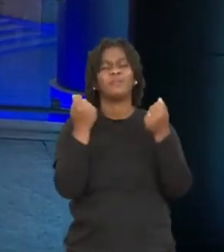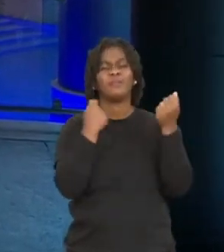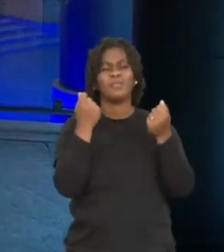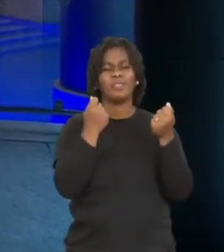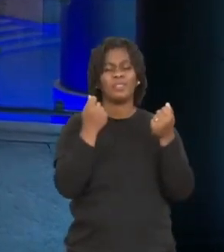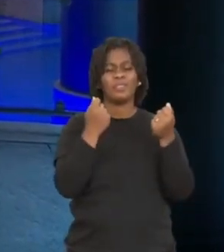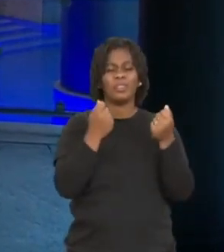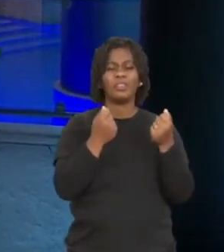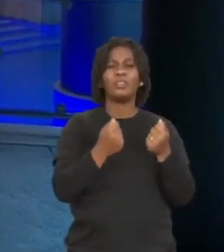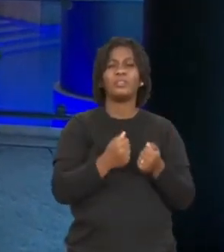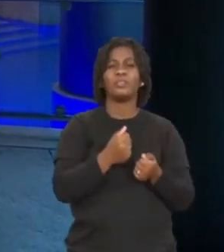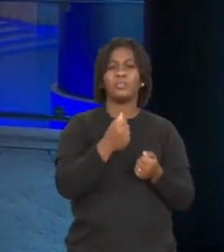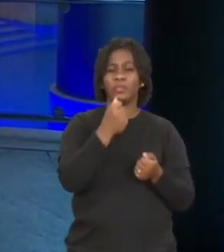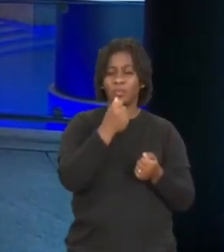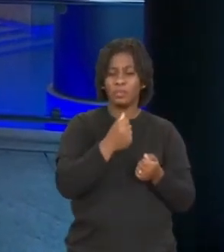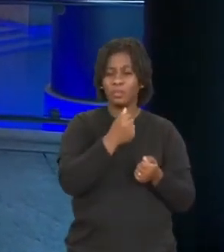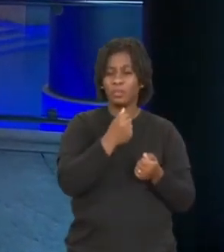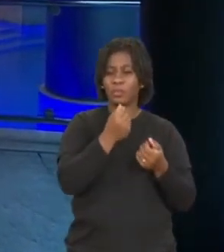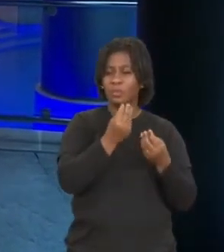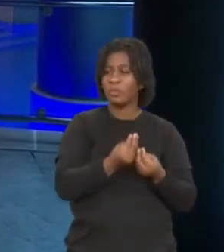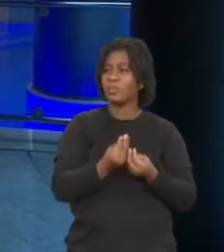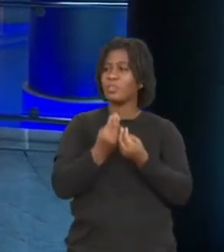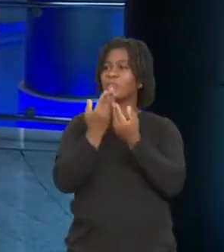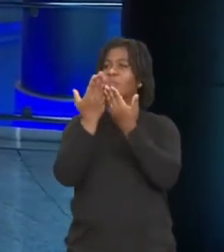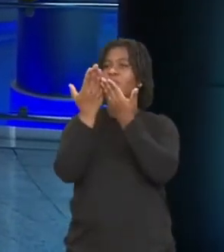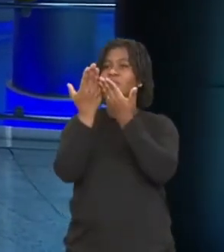Entregamos o jejum nas tuas mãos, a nossa vida.